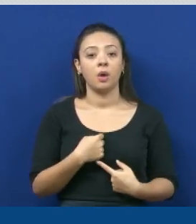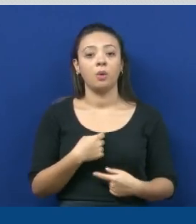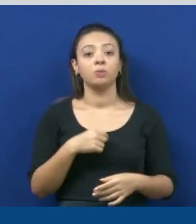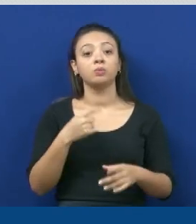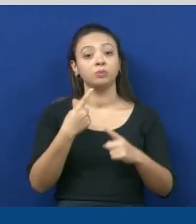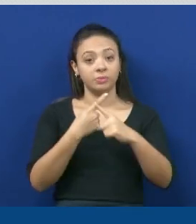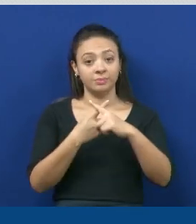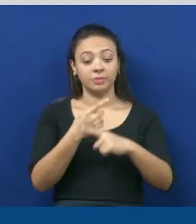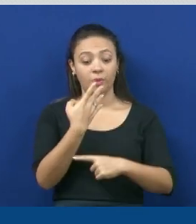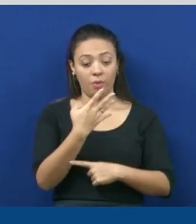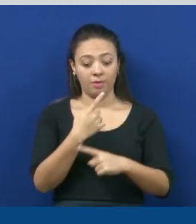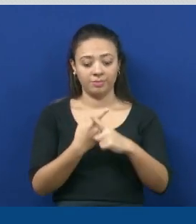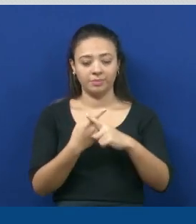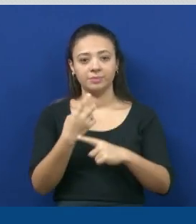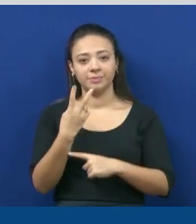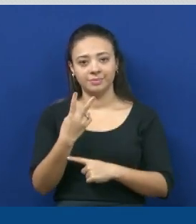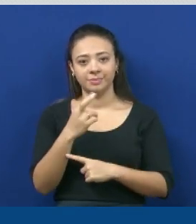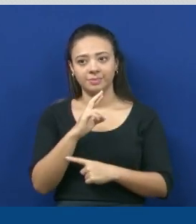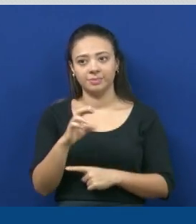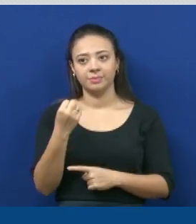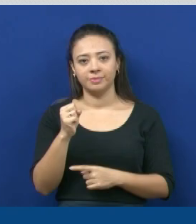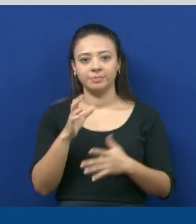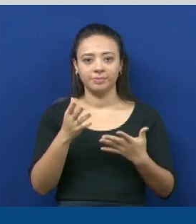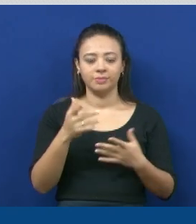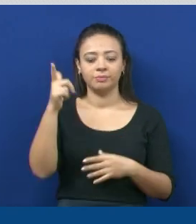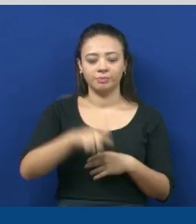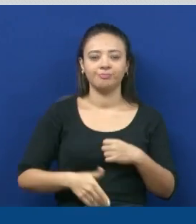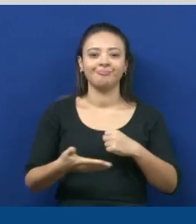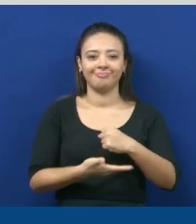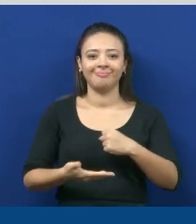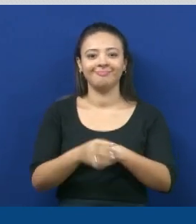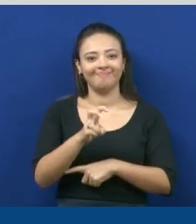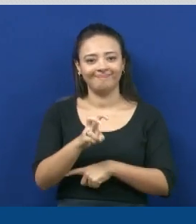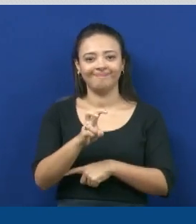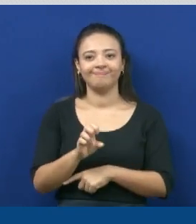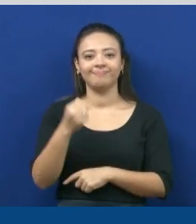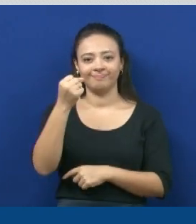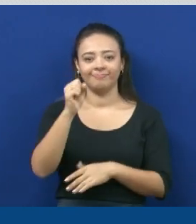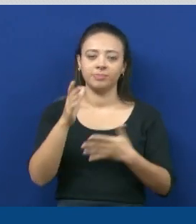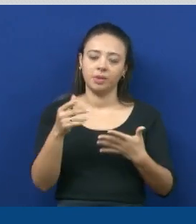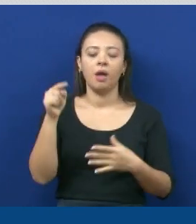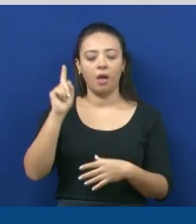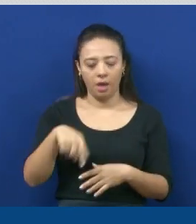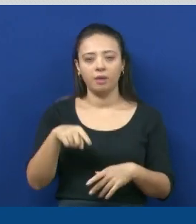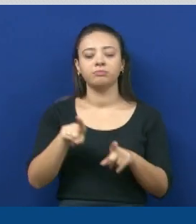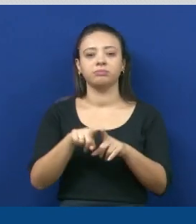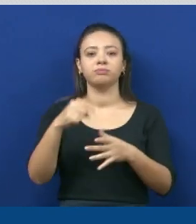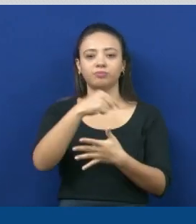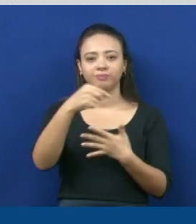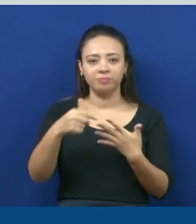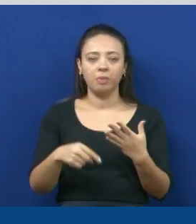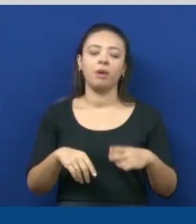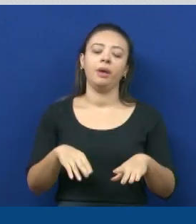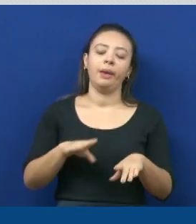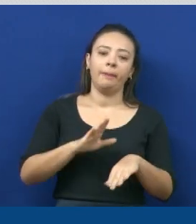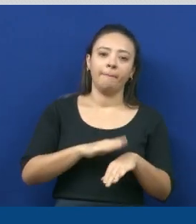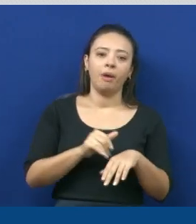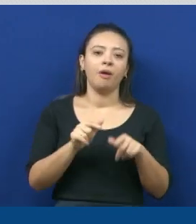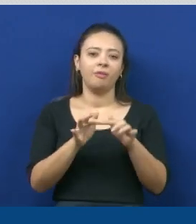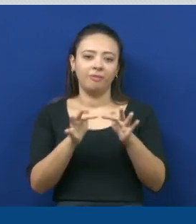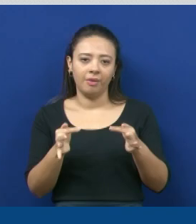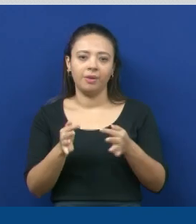8, certo? Então, é uma propriedade também que você pode aplicar para simplificar